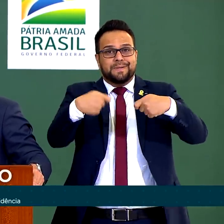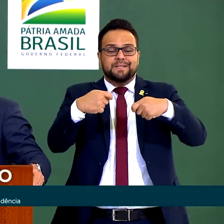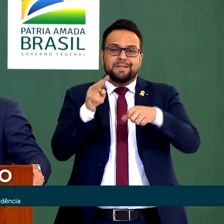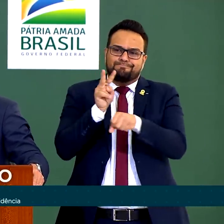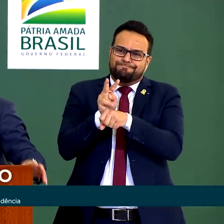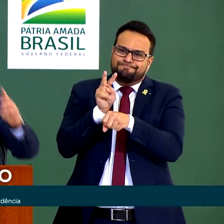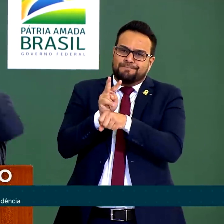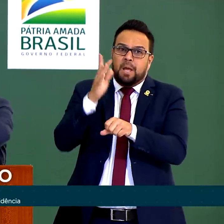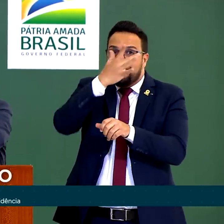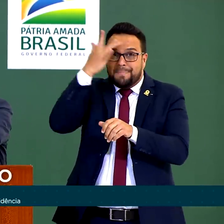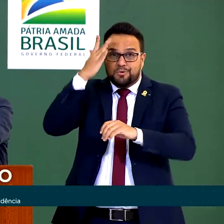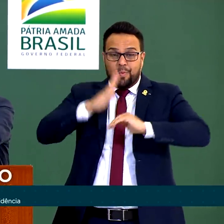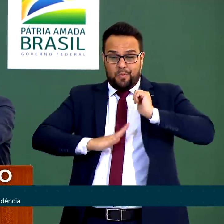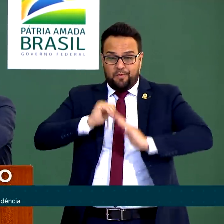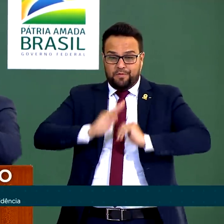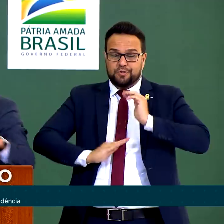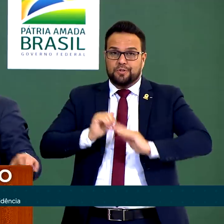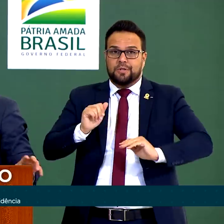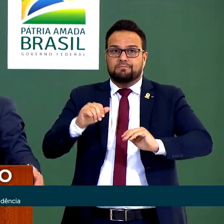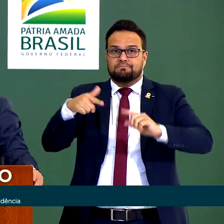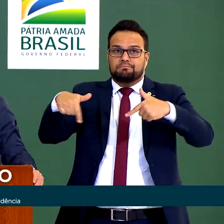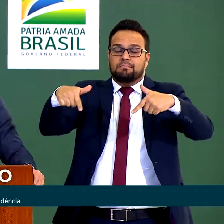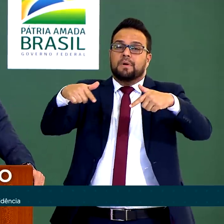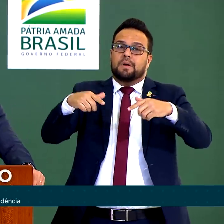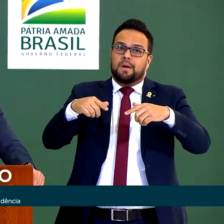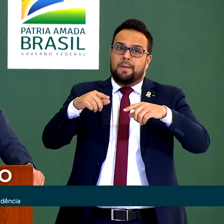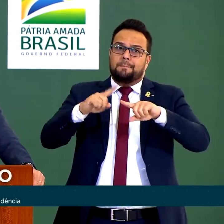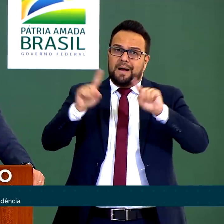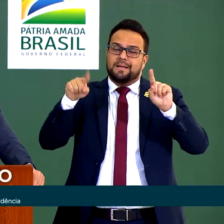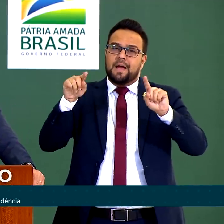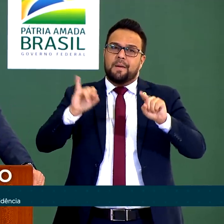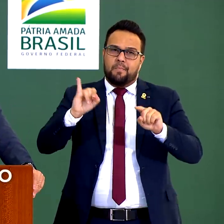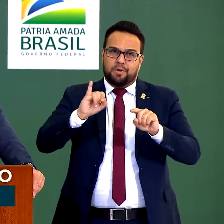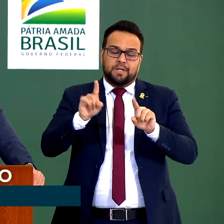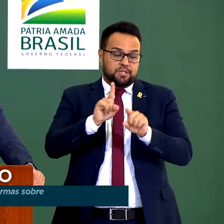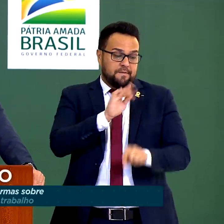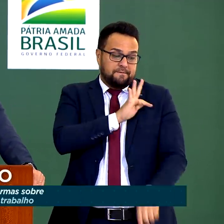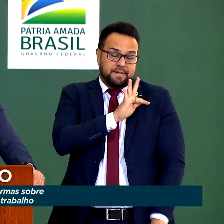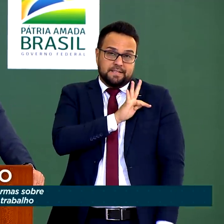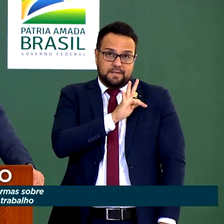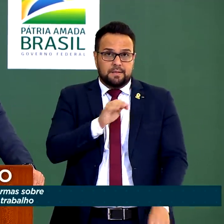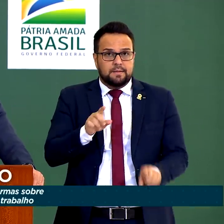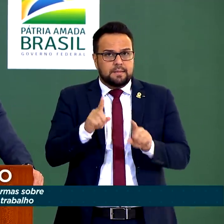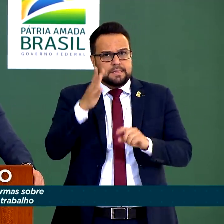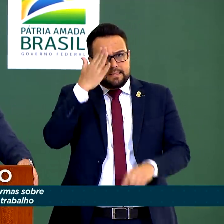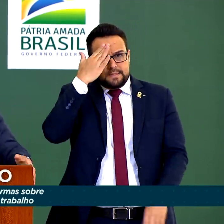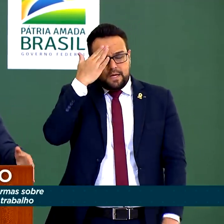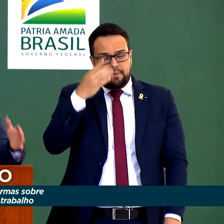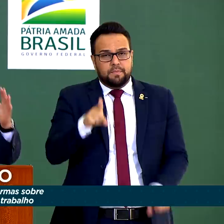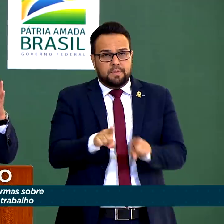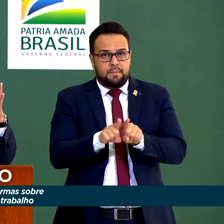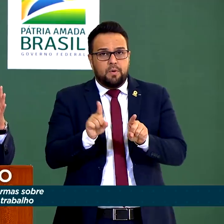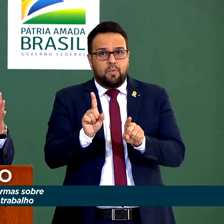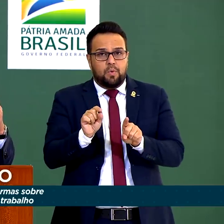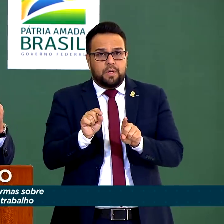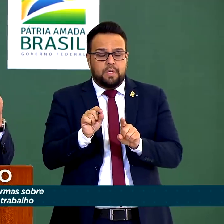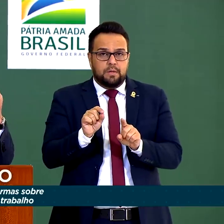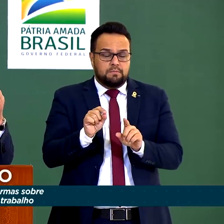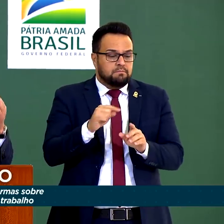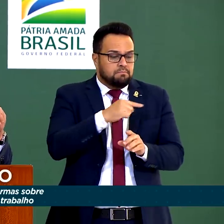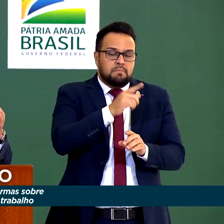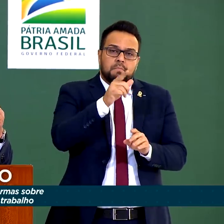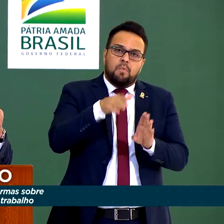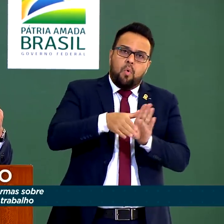o trabalhador e as suas funções agora é muito importante que a fiscalização Também saiba ser alguém que